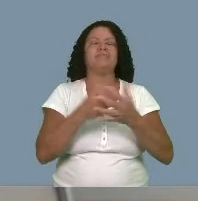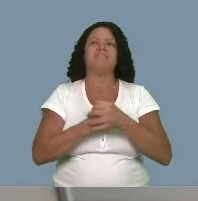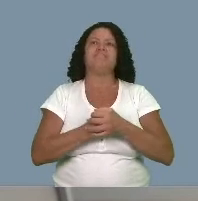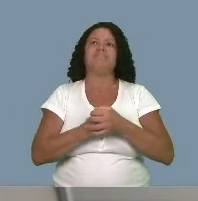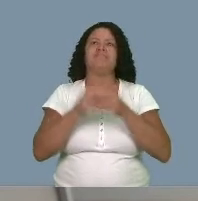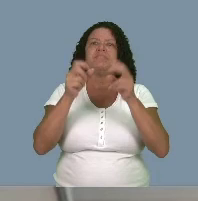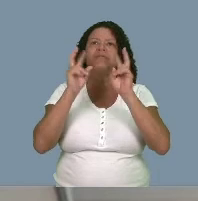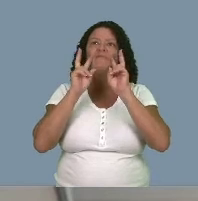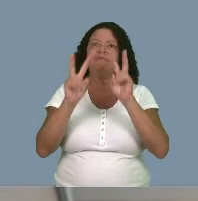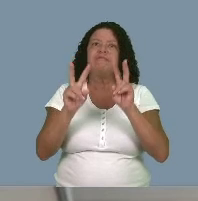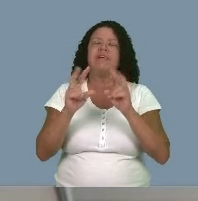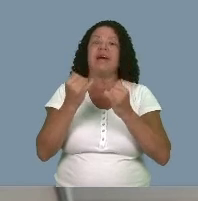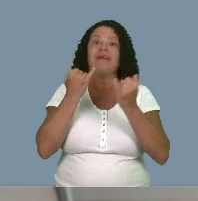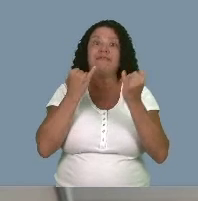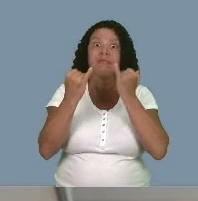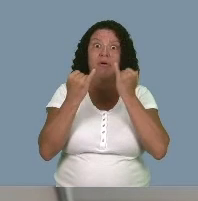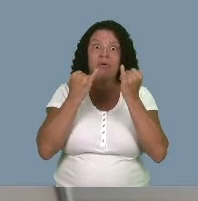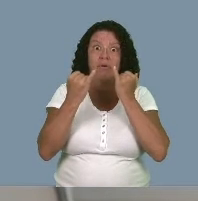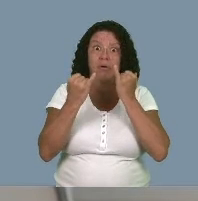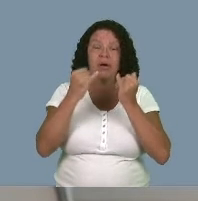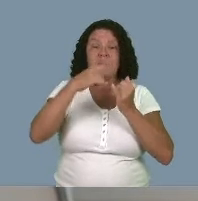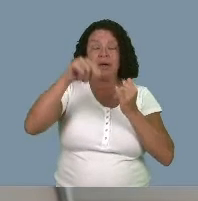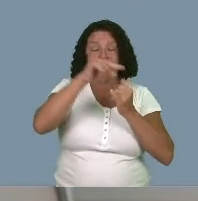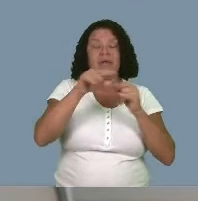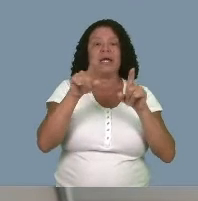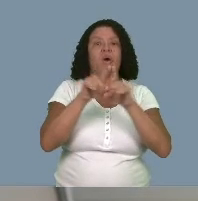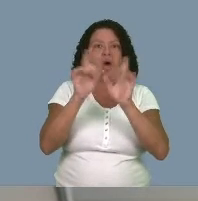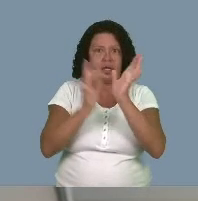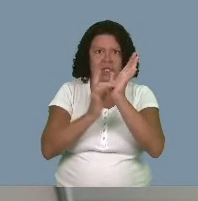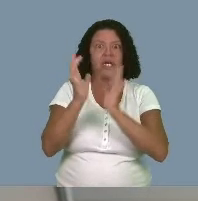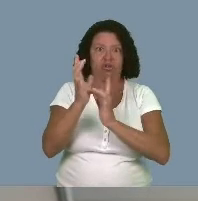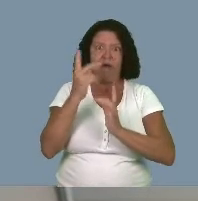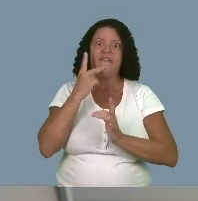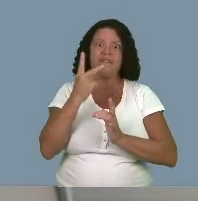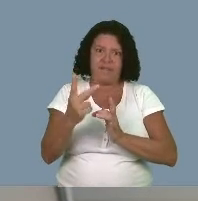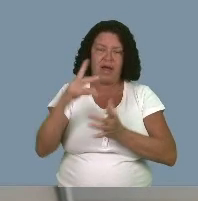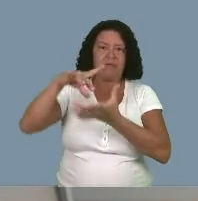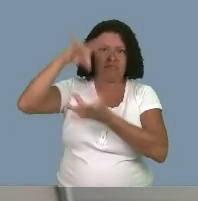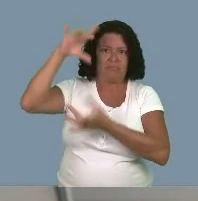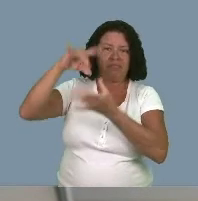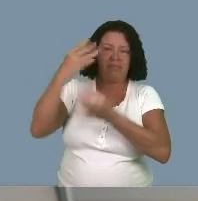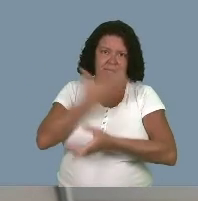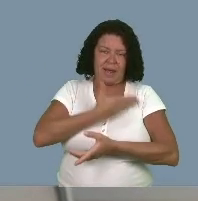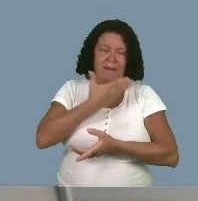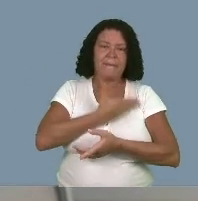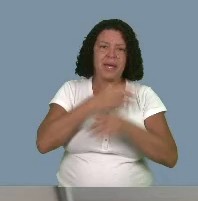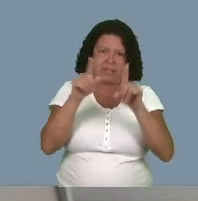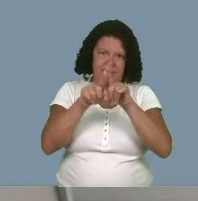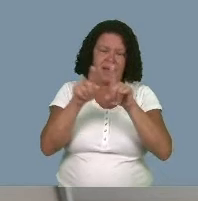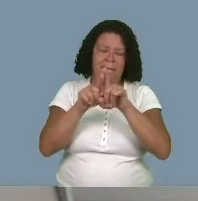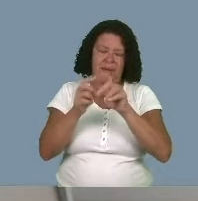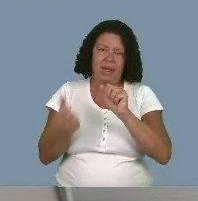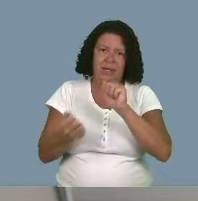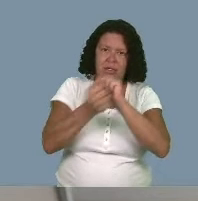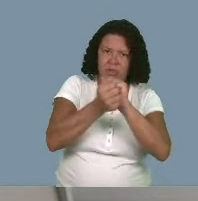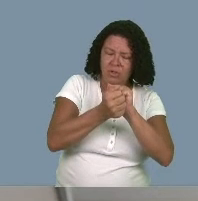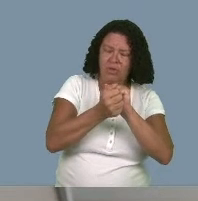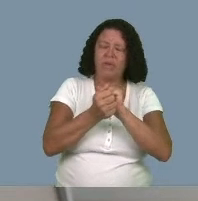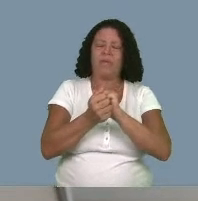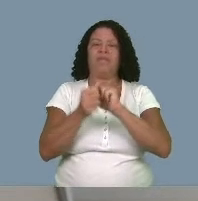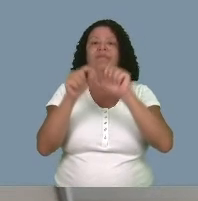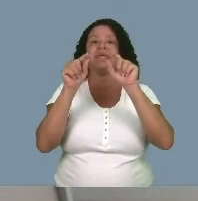plausível a informação trazida pelo Mestre Jesus e pelos Espíritos amigos, consequentemente, de